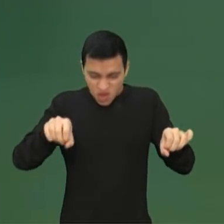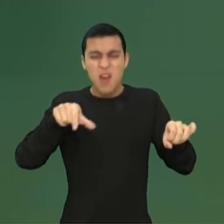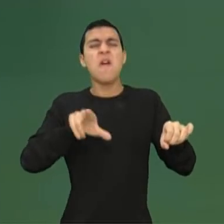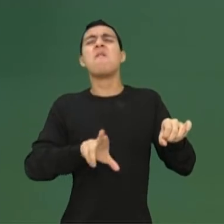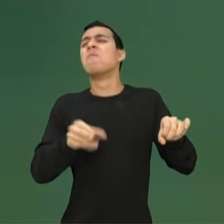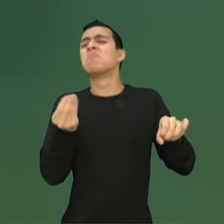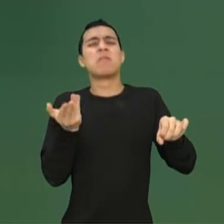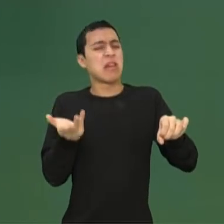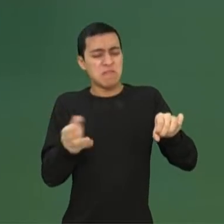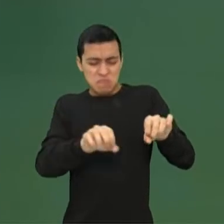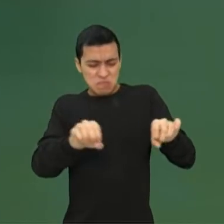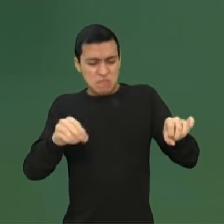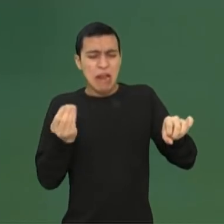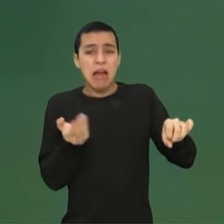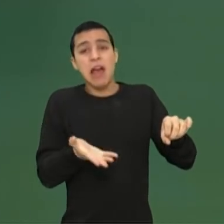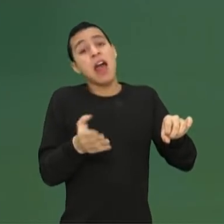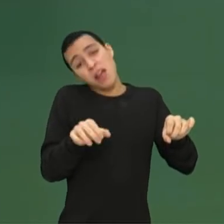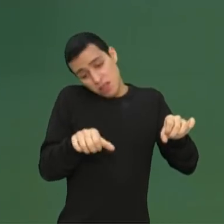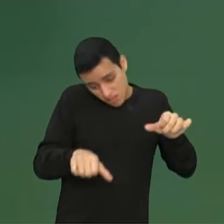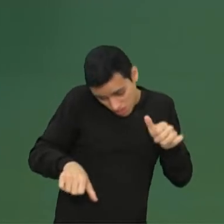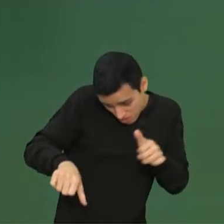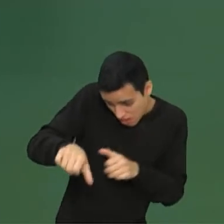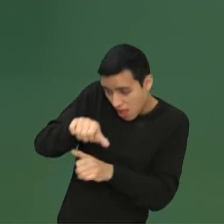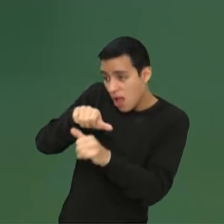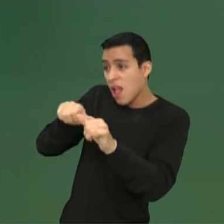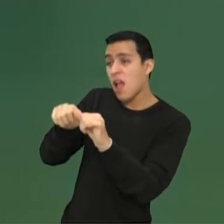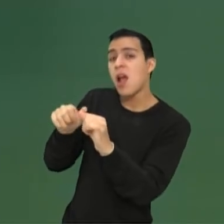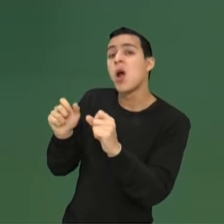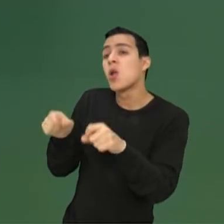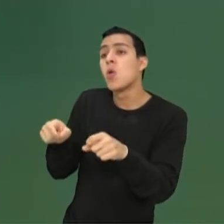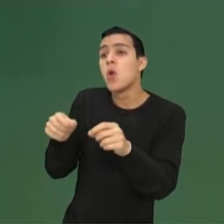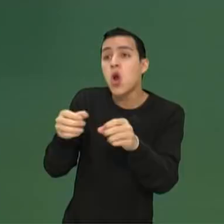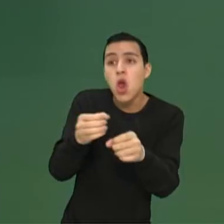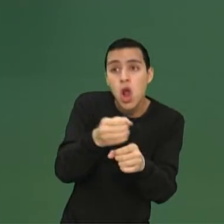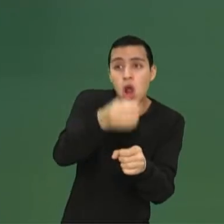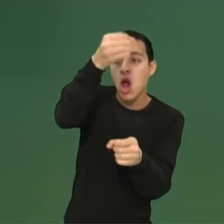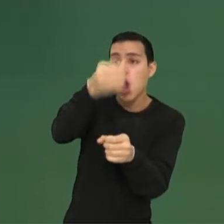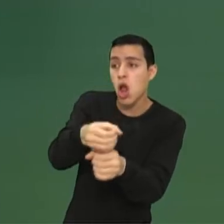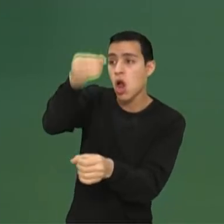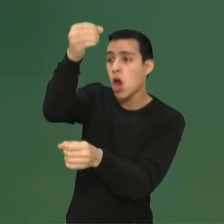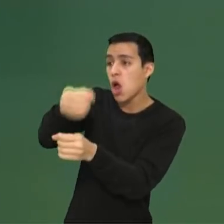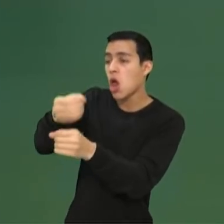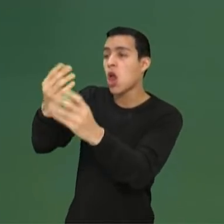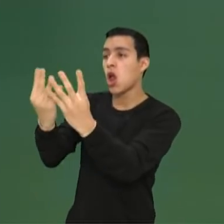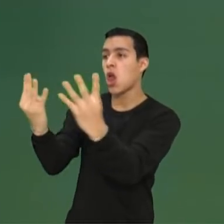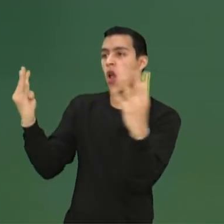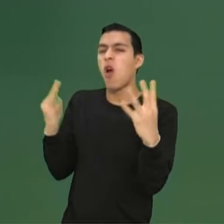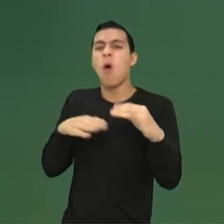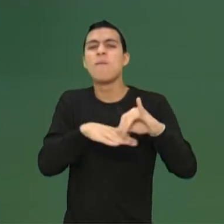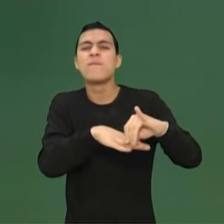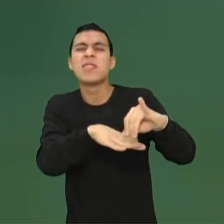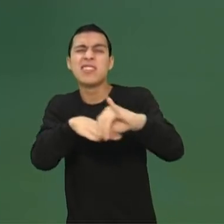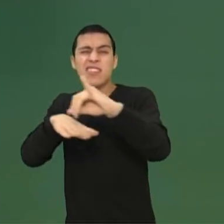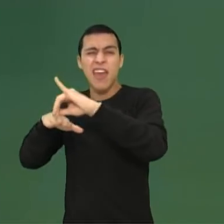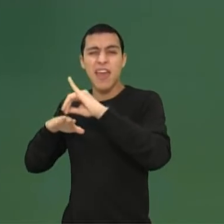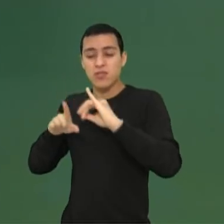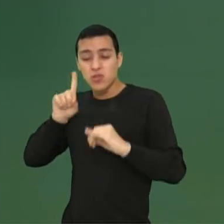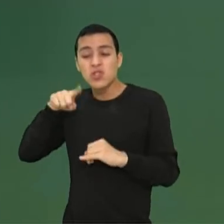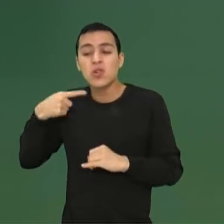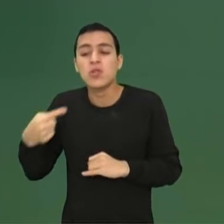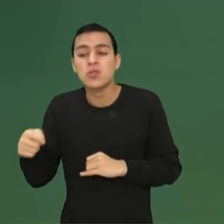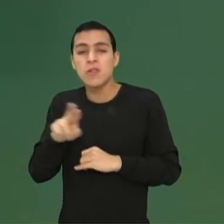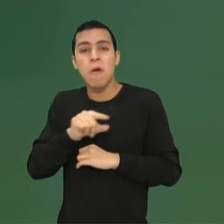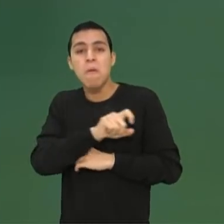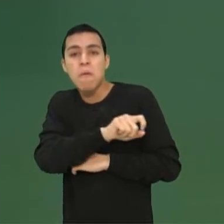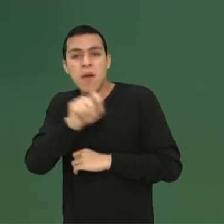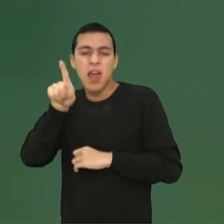uso, só a barra em si. Eu vou ter que transformar esta barra em vários objetos com uso no meu dia a dia.